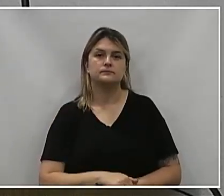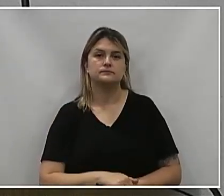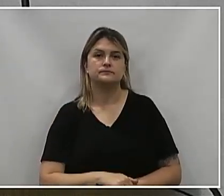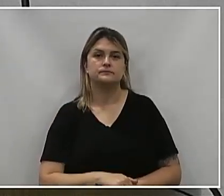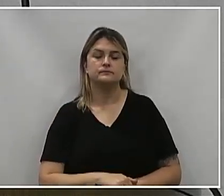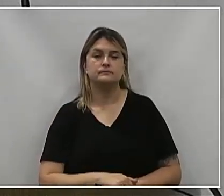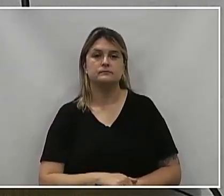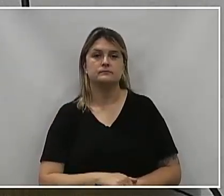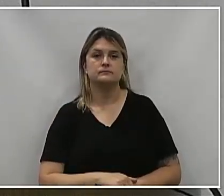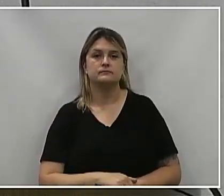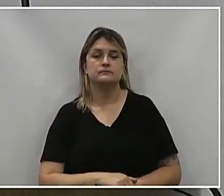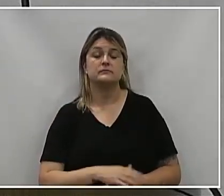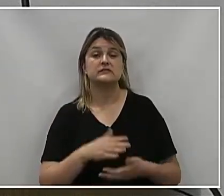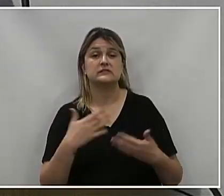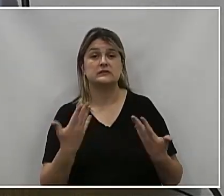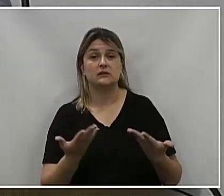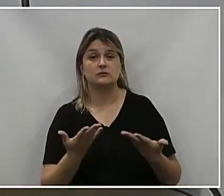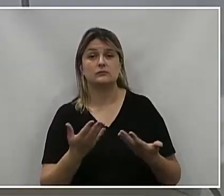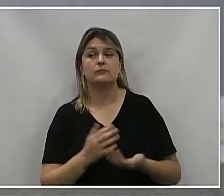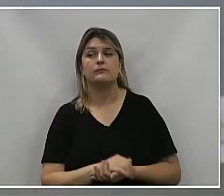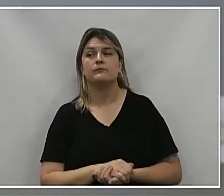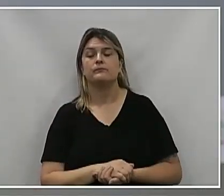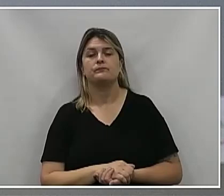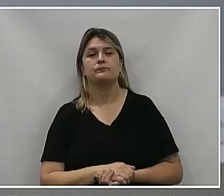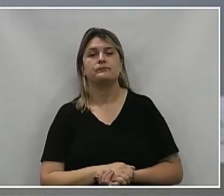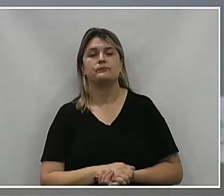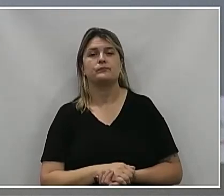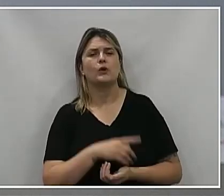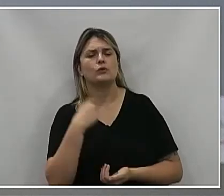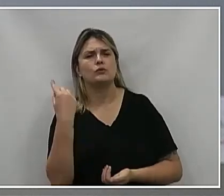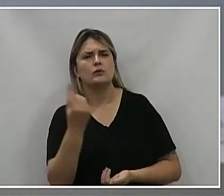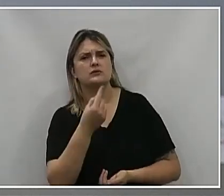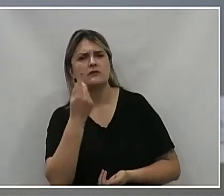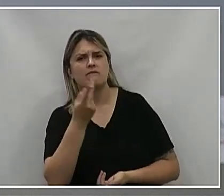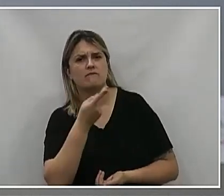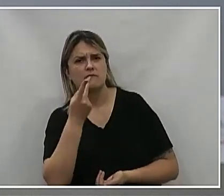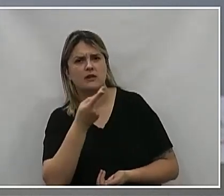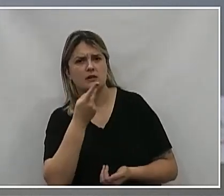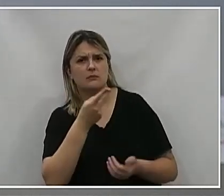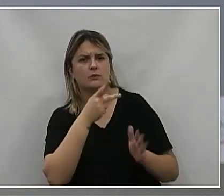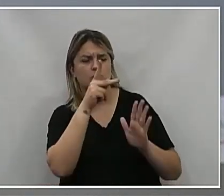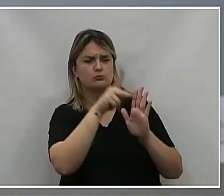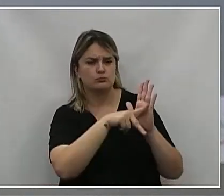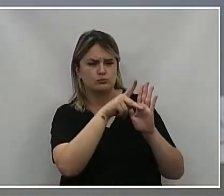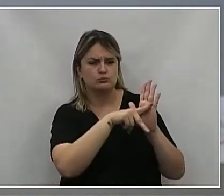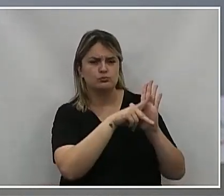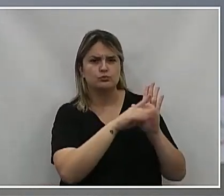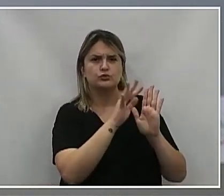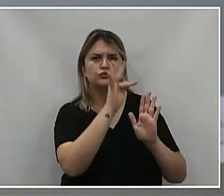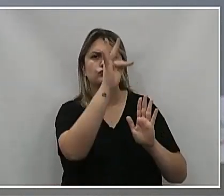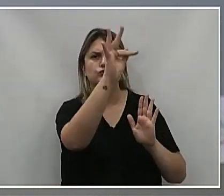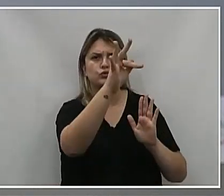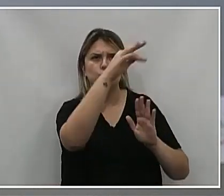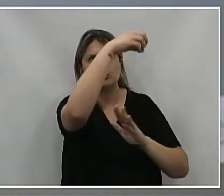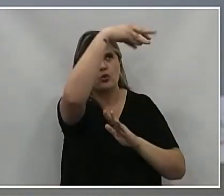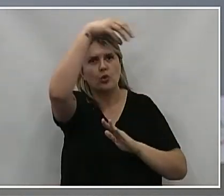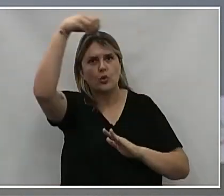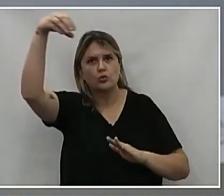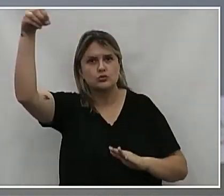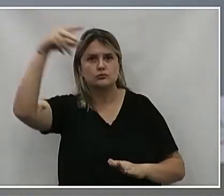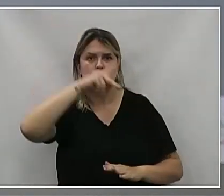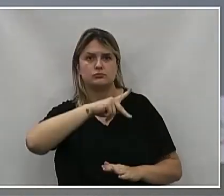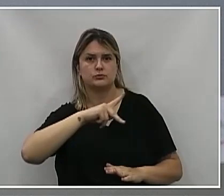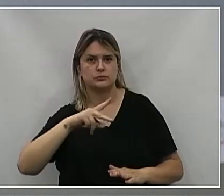Em introdução, então, basicamente, a gente está falando do nosso plano diretor de iluminação pública, com